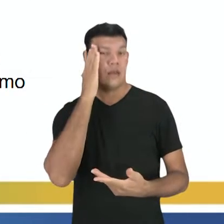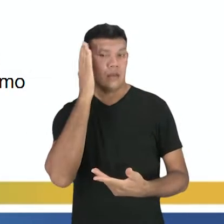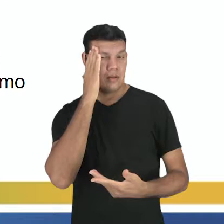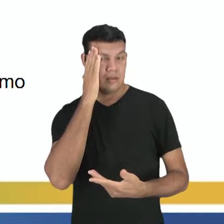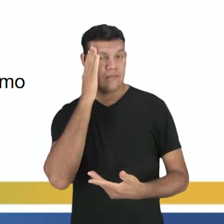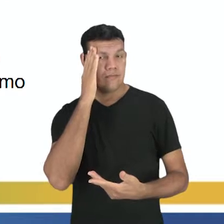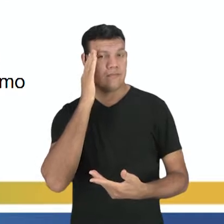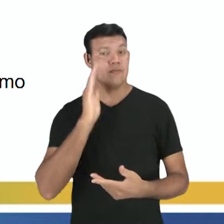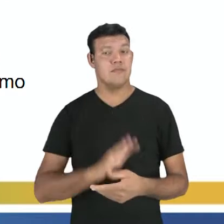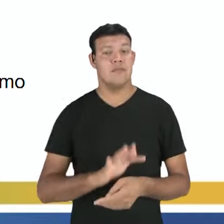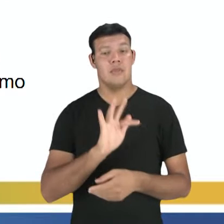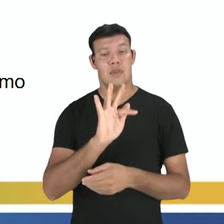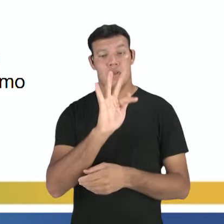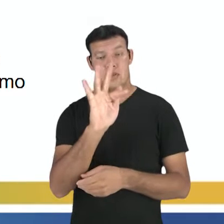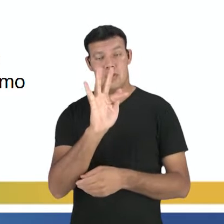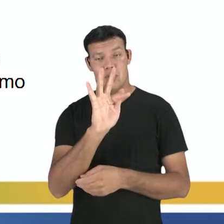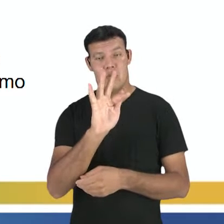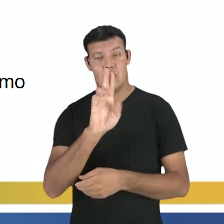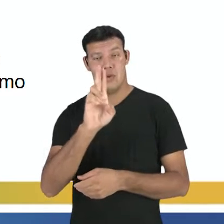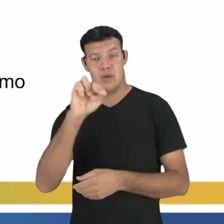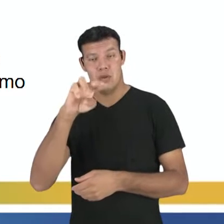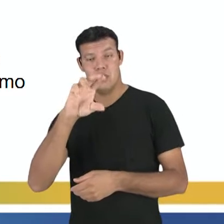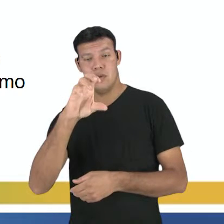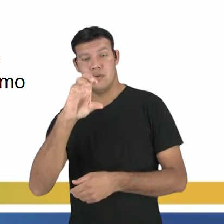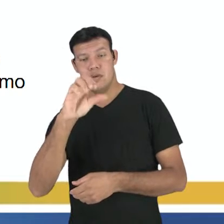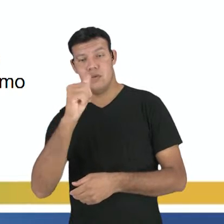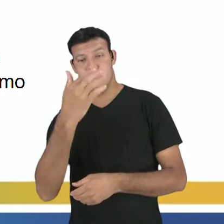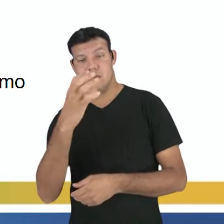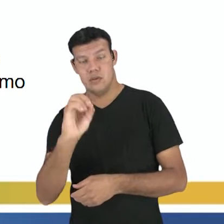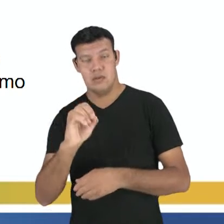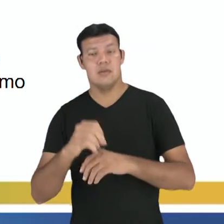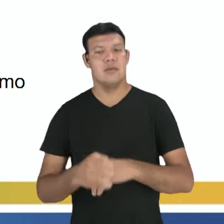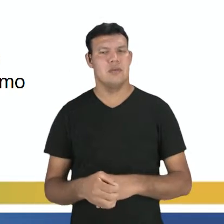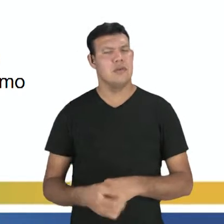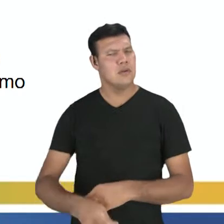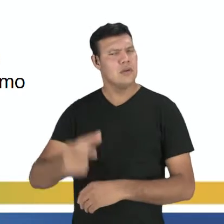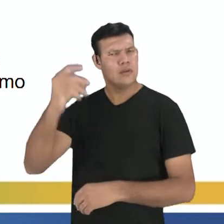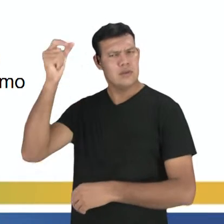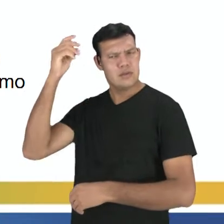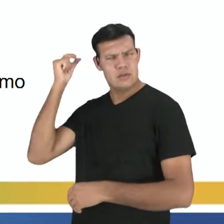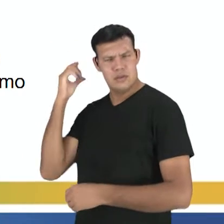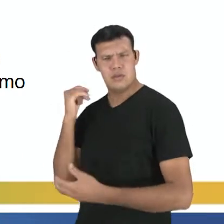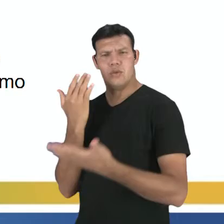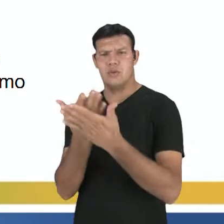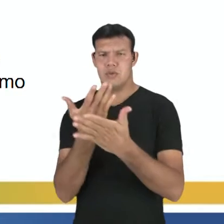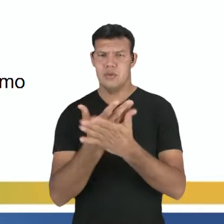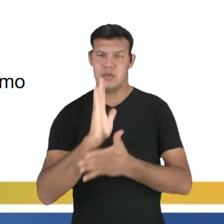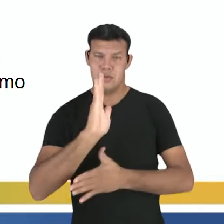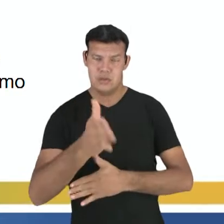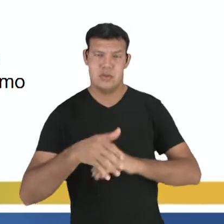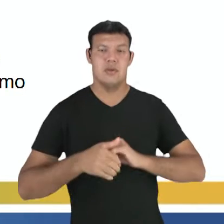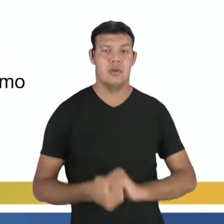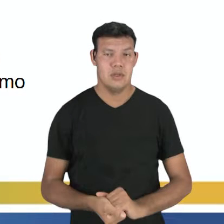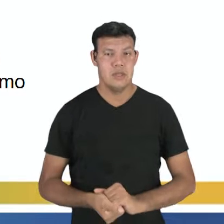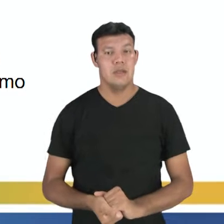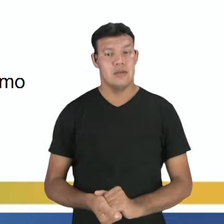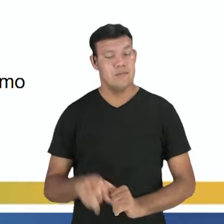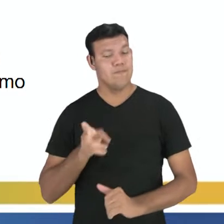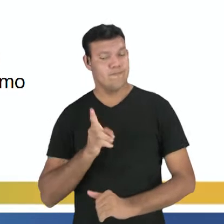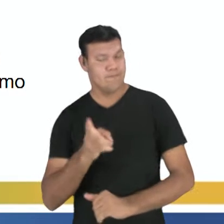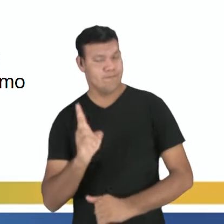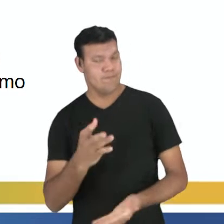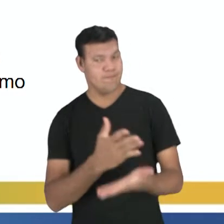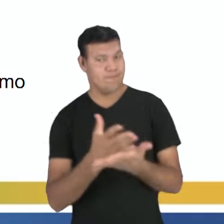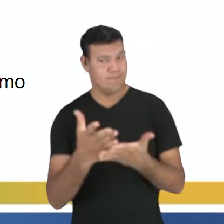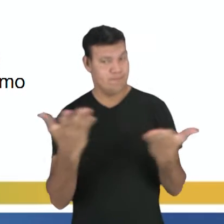sabem, funções vocês têm estudado lá atrás. Então, a gente vai dar continuidade à nossa